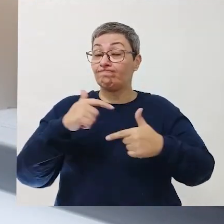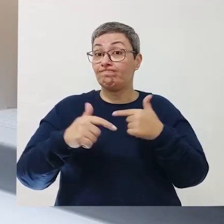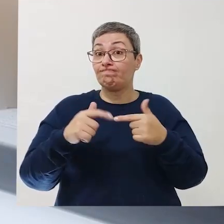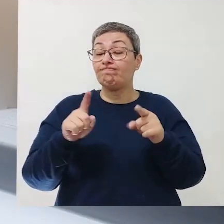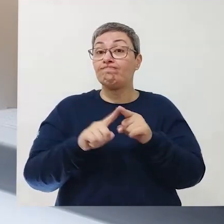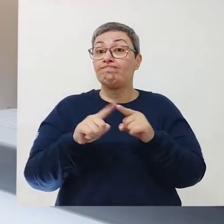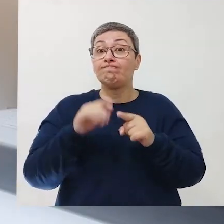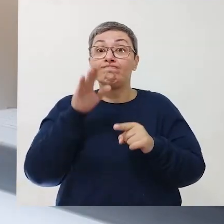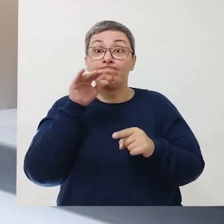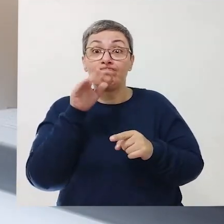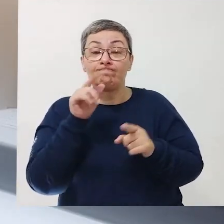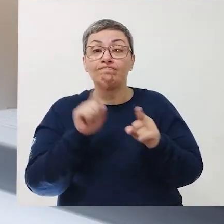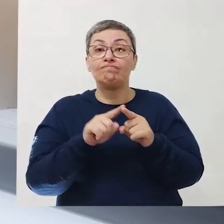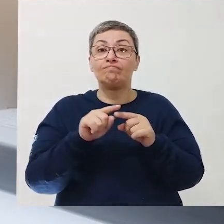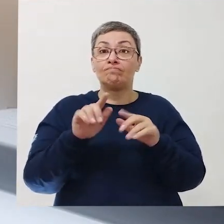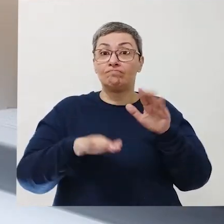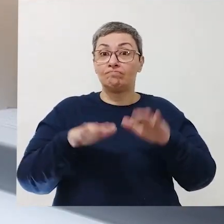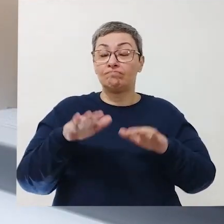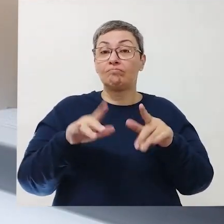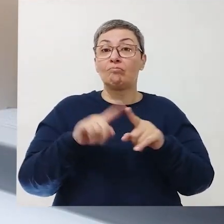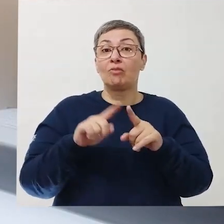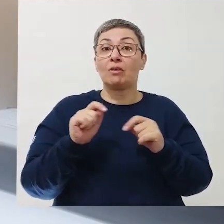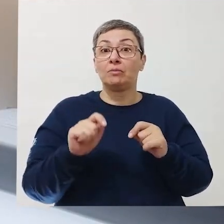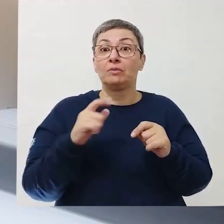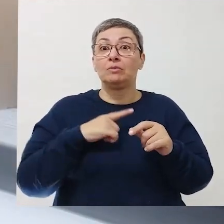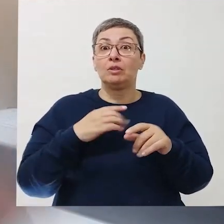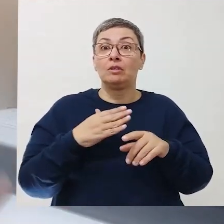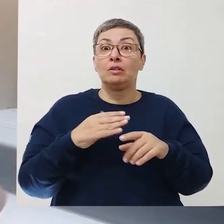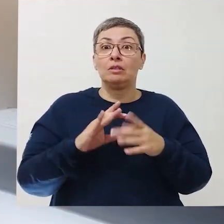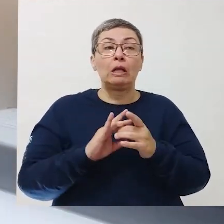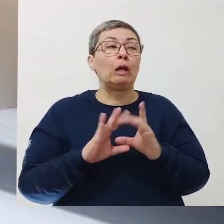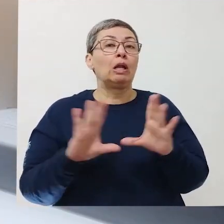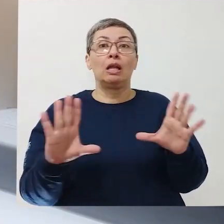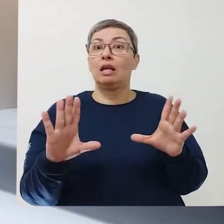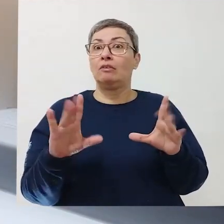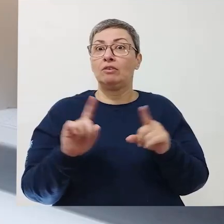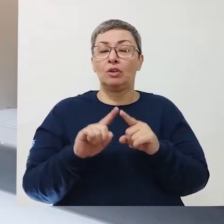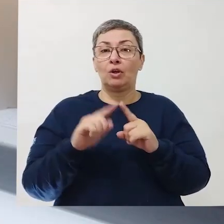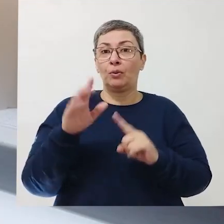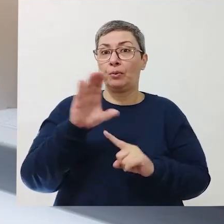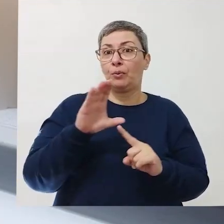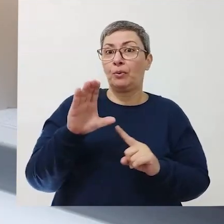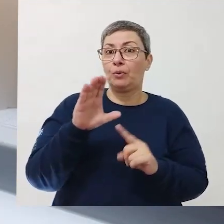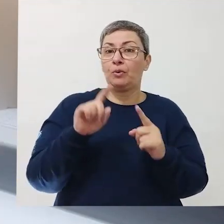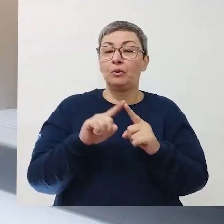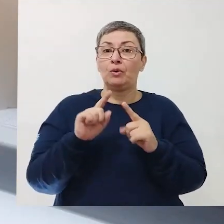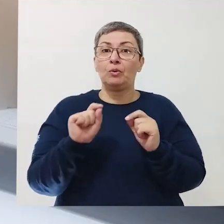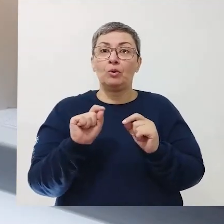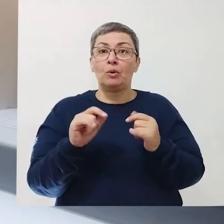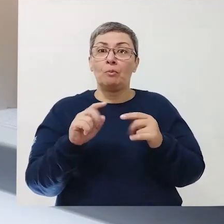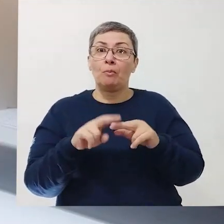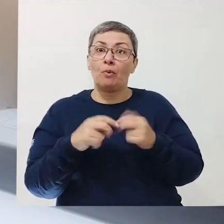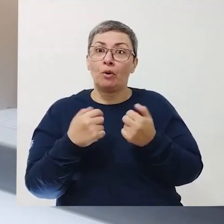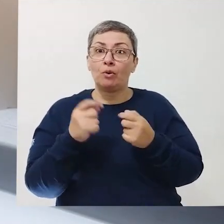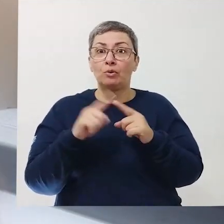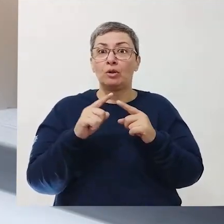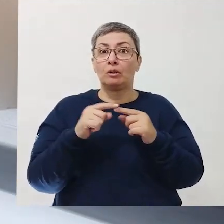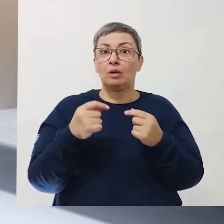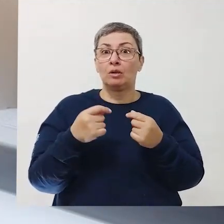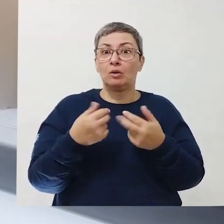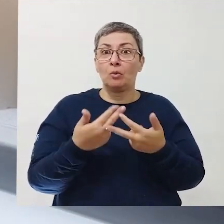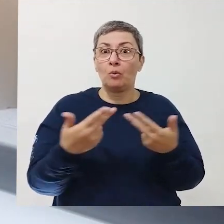enviando, né? Também informações Há um descontrole entre a vida profissional E a